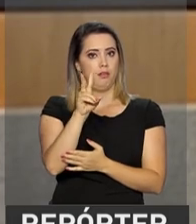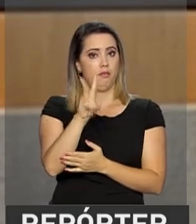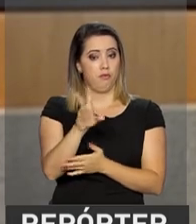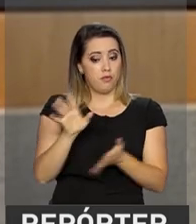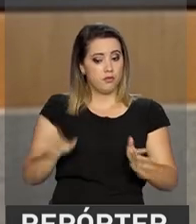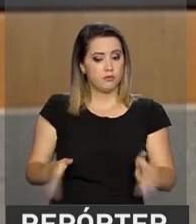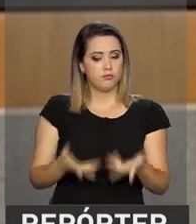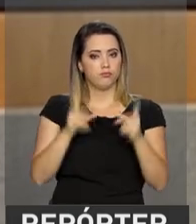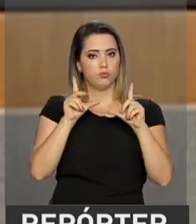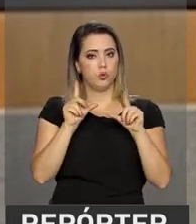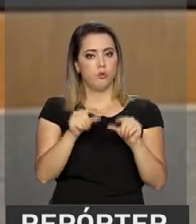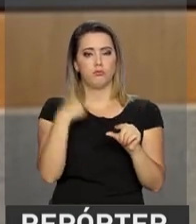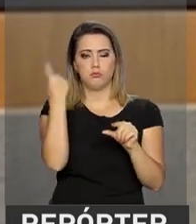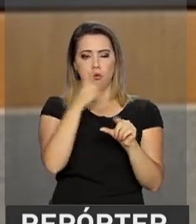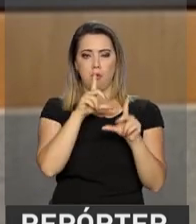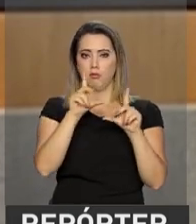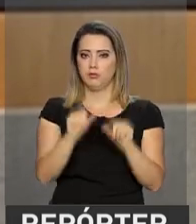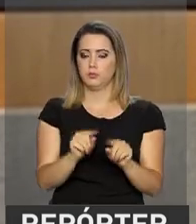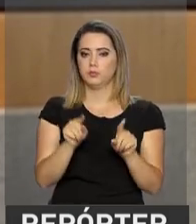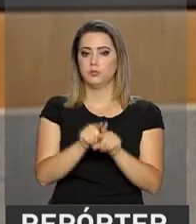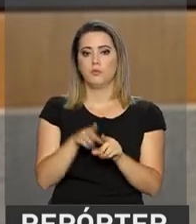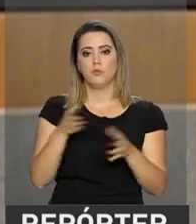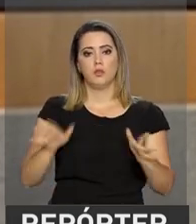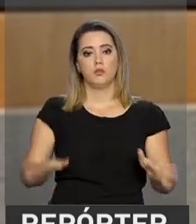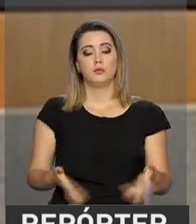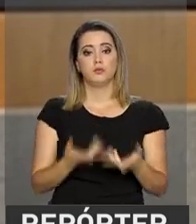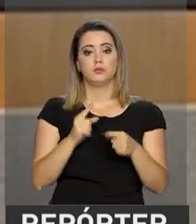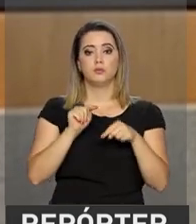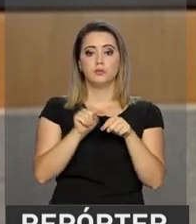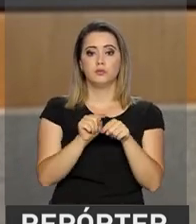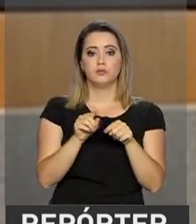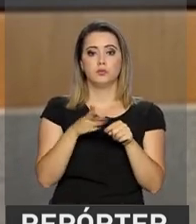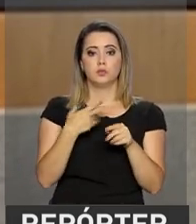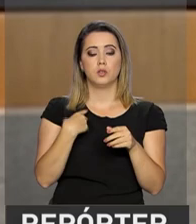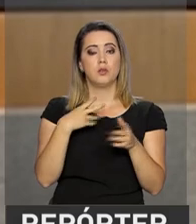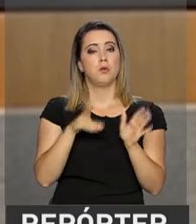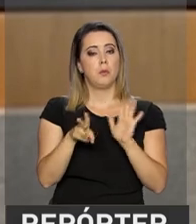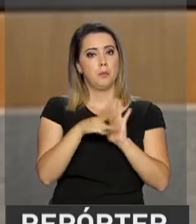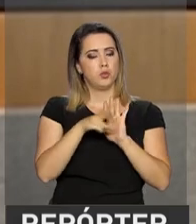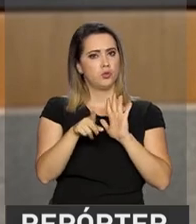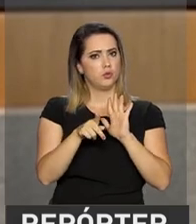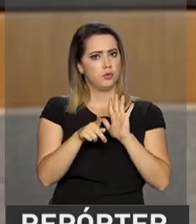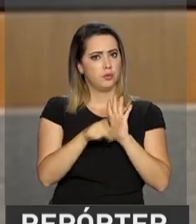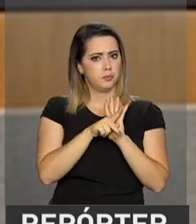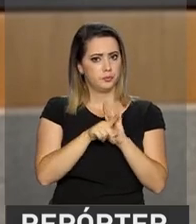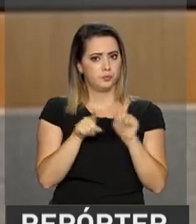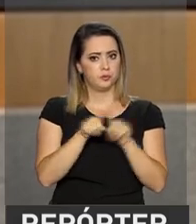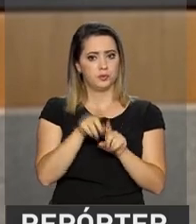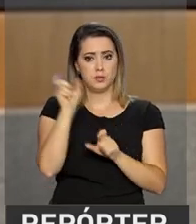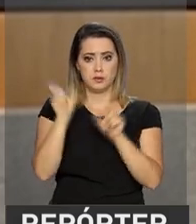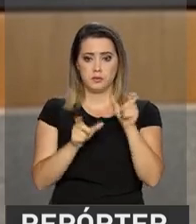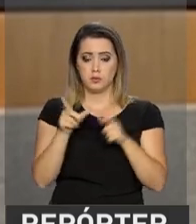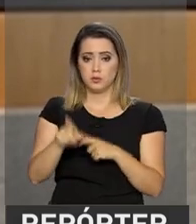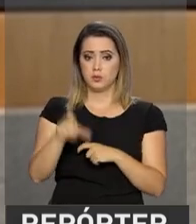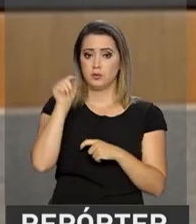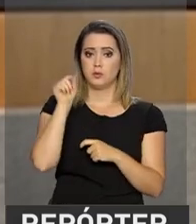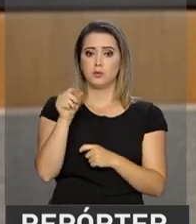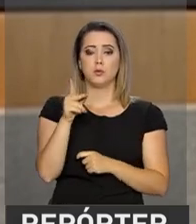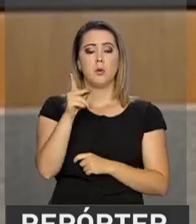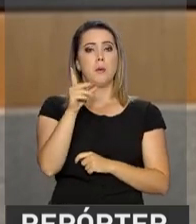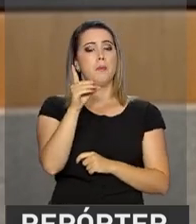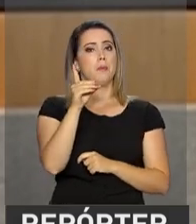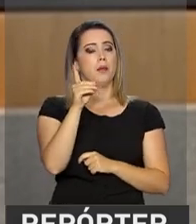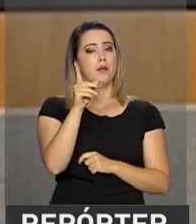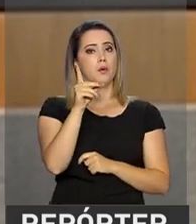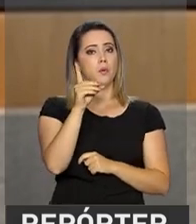trabalho vida o pdv foi instituído pula por meio de medida provisória os funcionários que optarem pelo programa